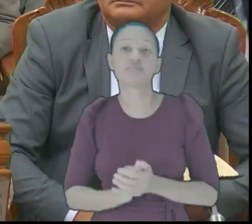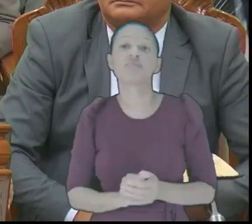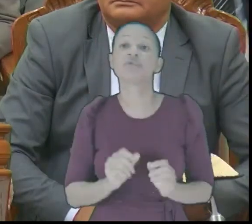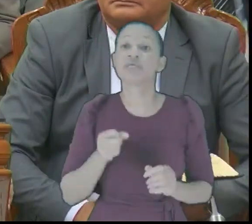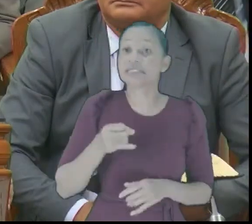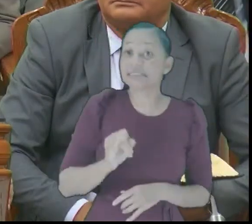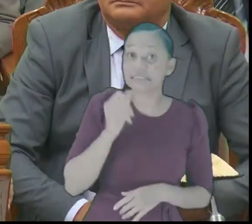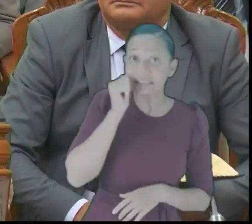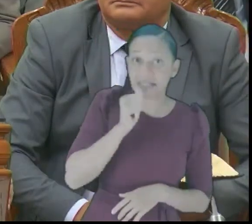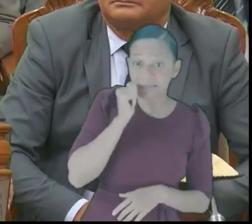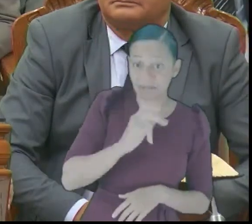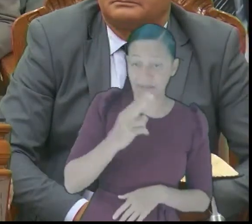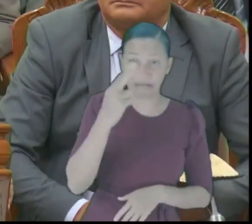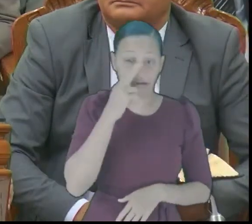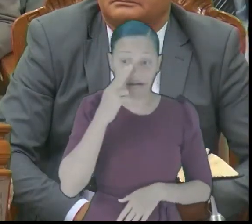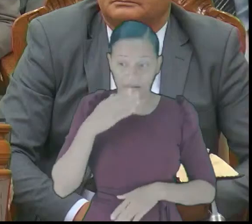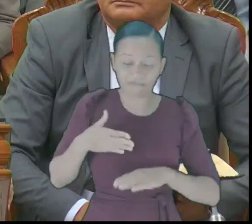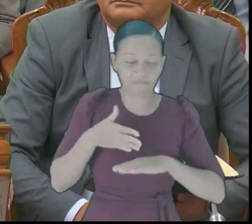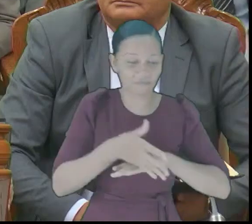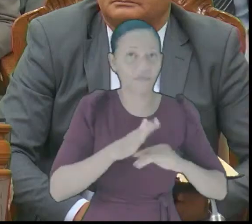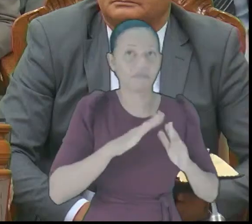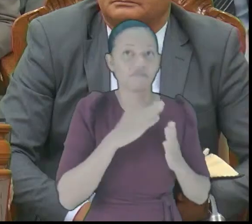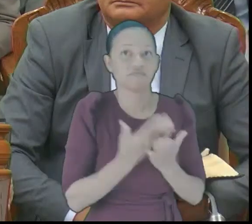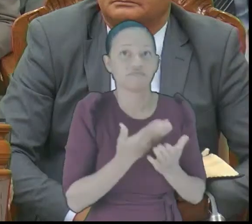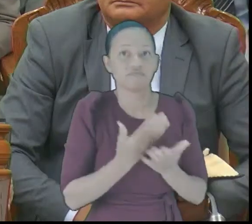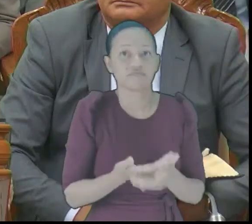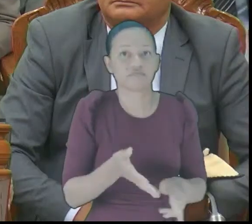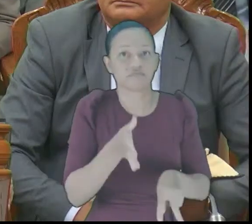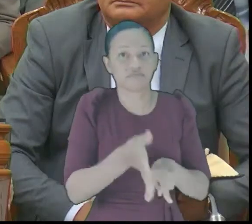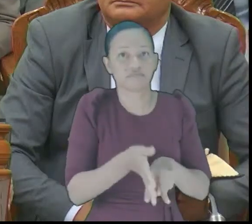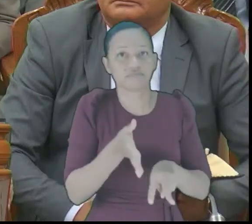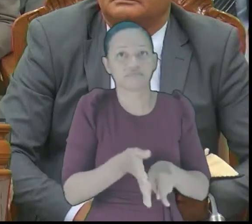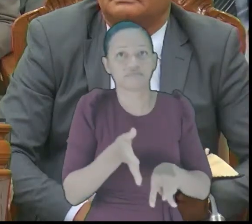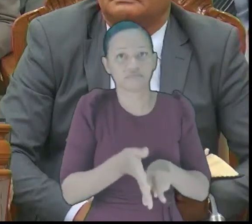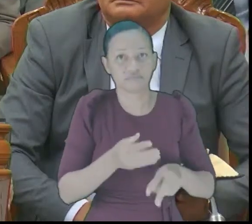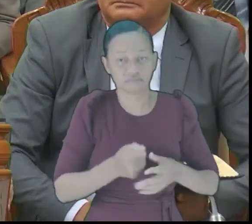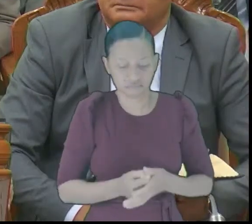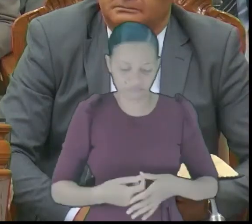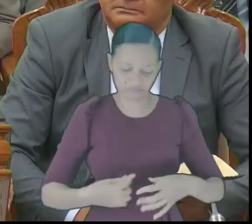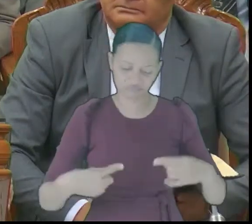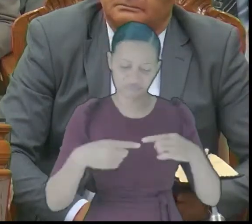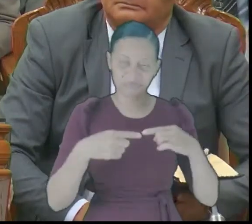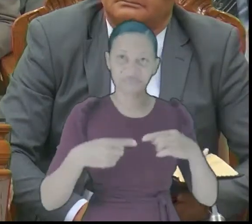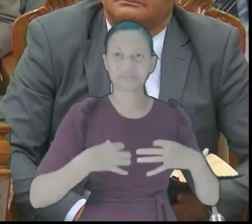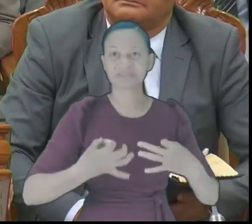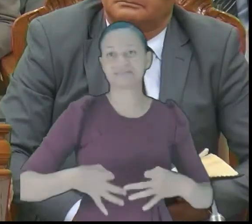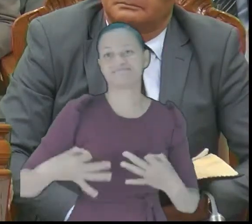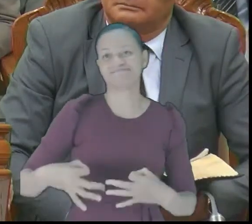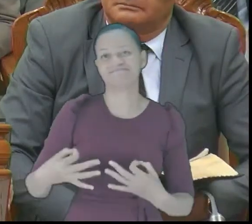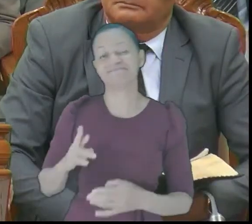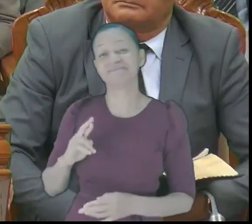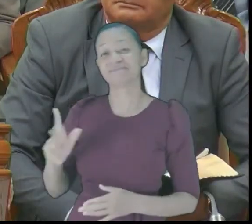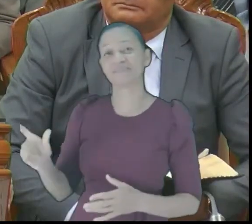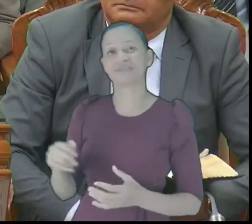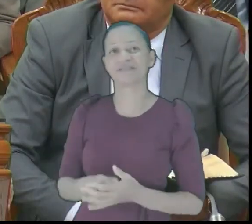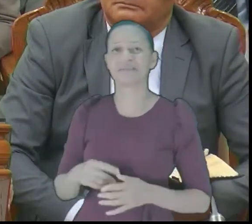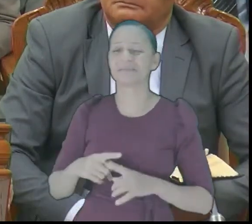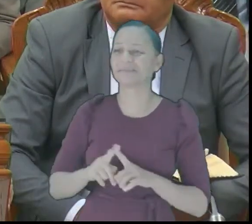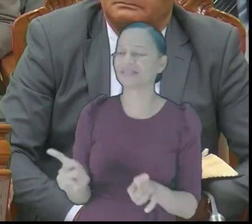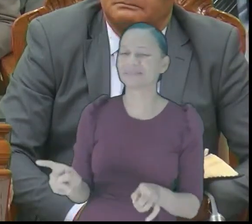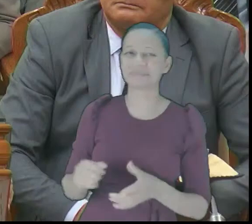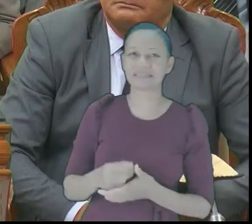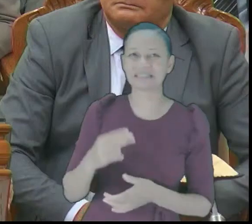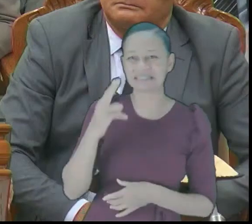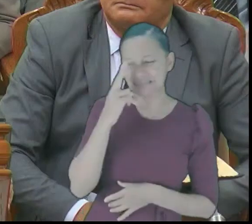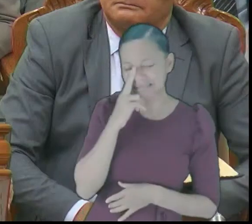Se as moças crentes fossem para a escola com calça comprida decente, era outra coisa. Mas, irmão, tem moça